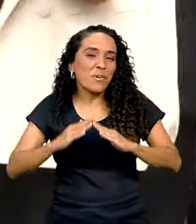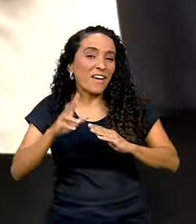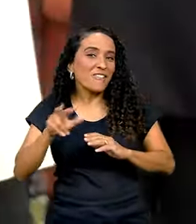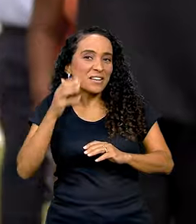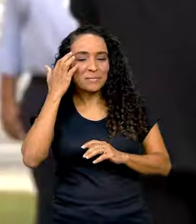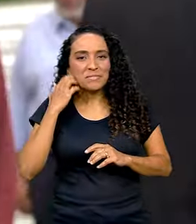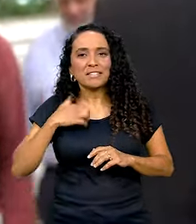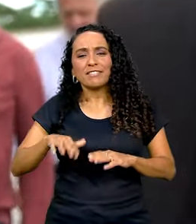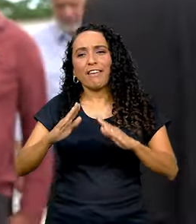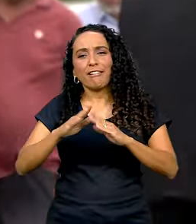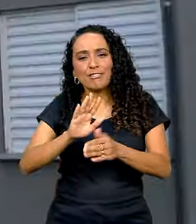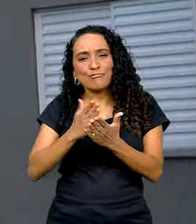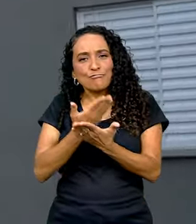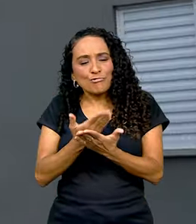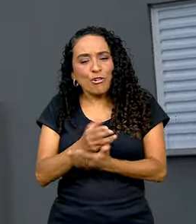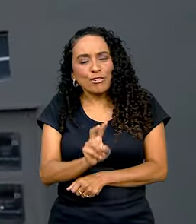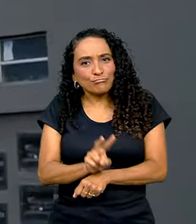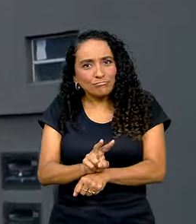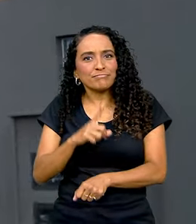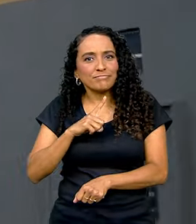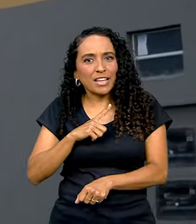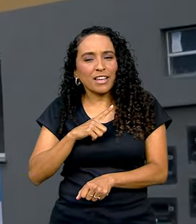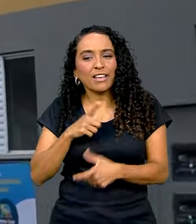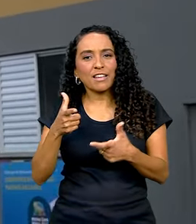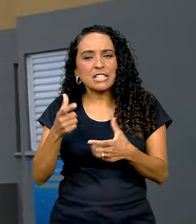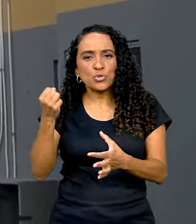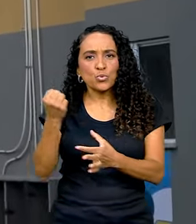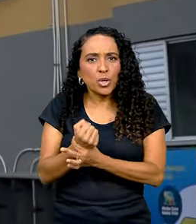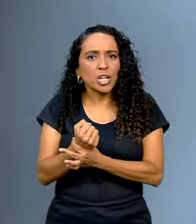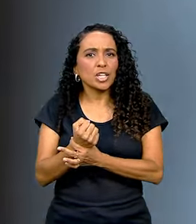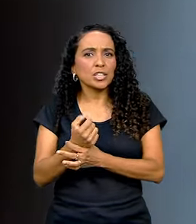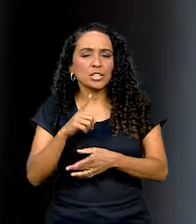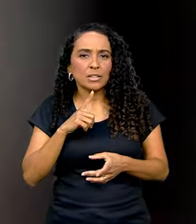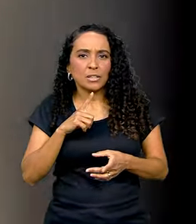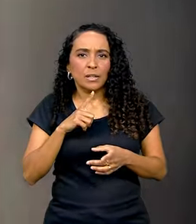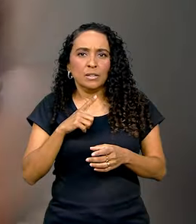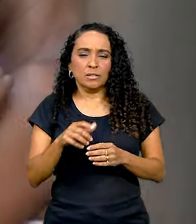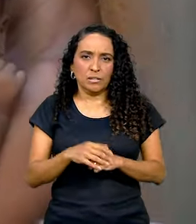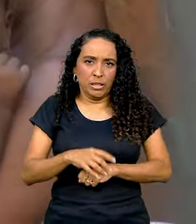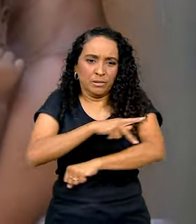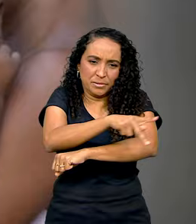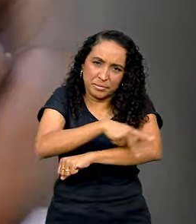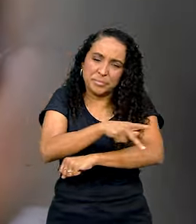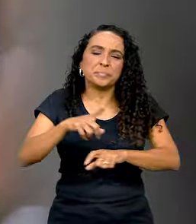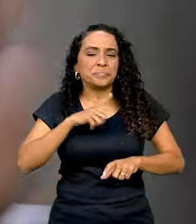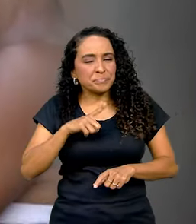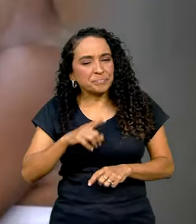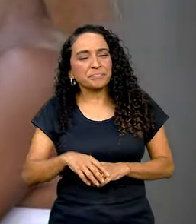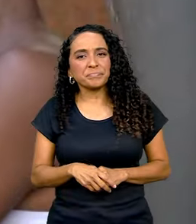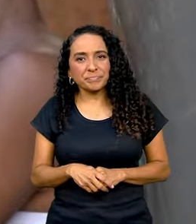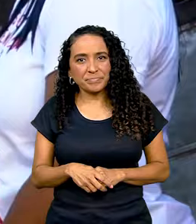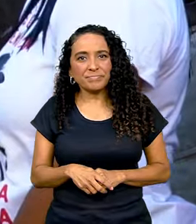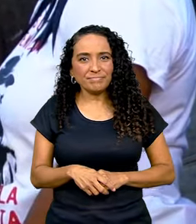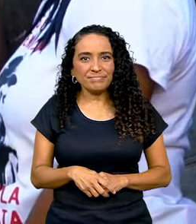tem creche tem lá uma unidade de segurança tem uma unidade tem uma pracinha